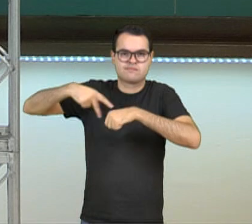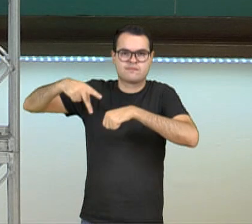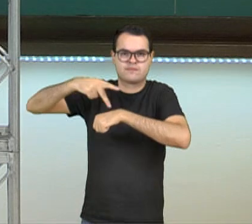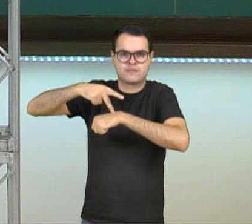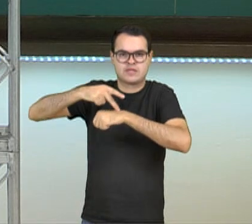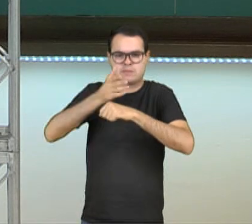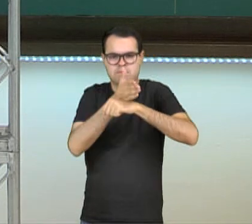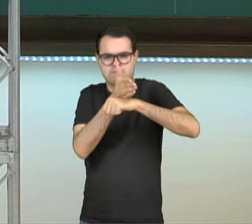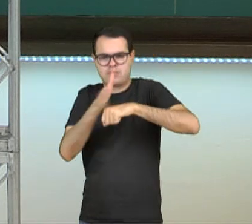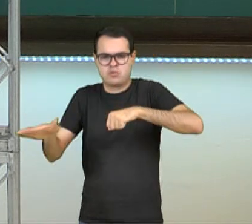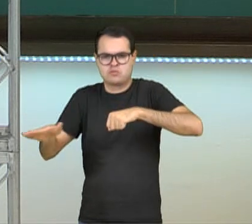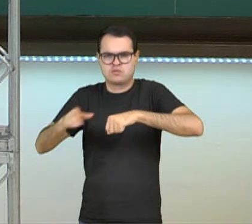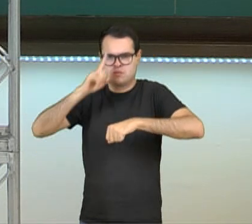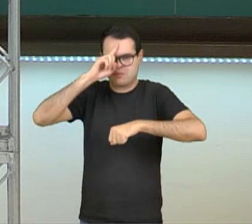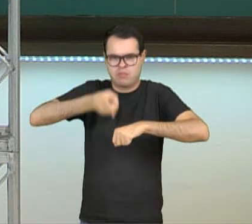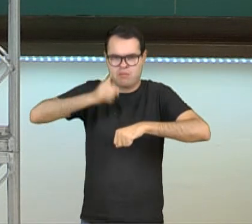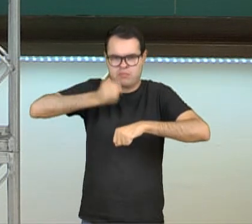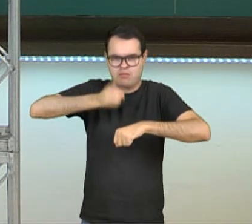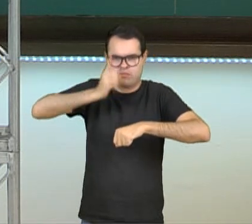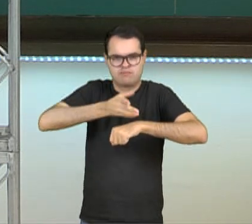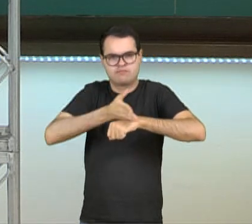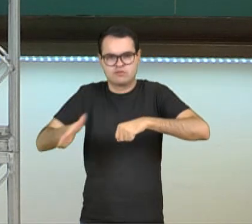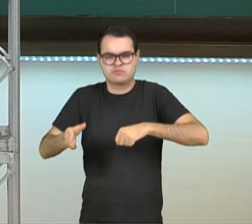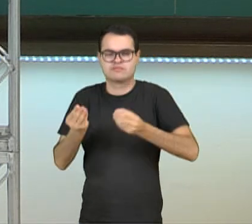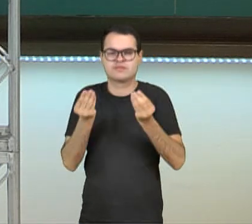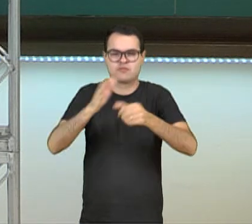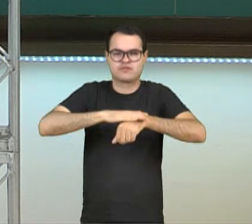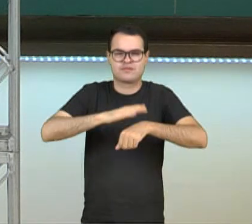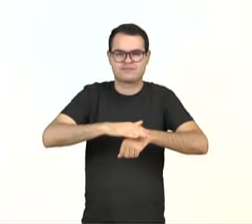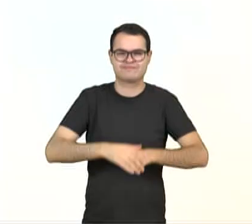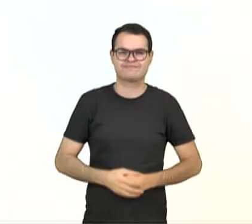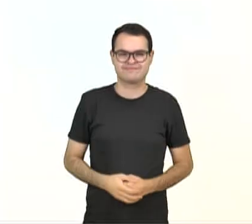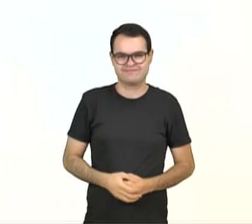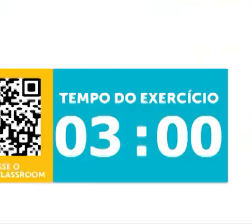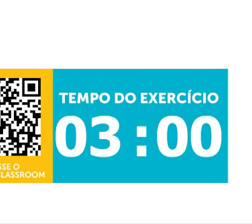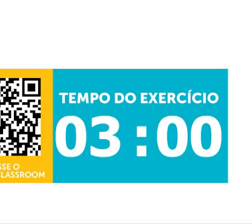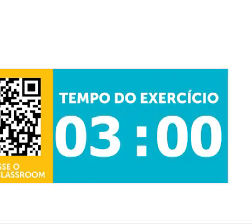tirar o regime ditatorial. Então, você terá um tempo para responder. Vamos lá?